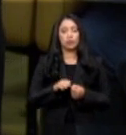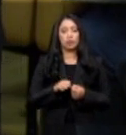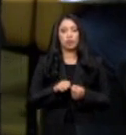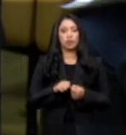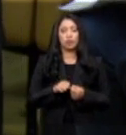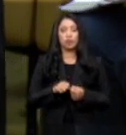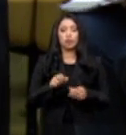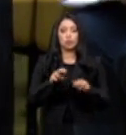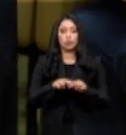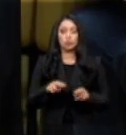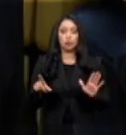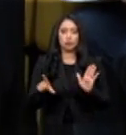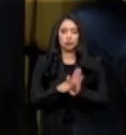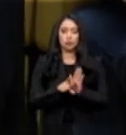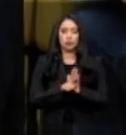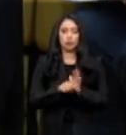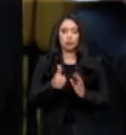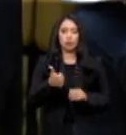isso que a lei